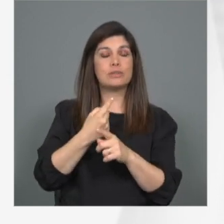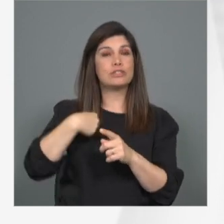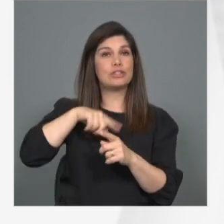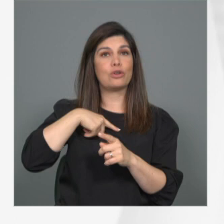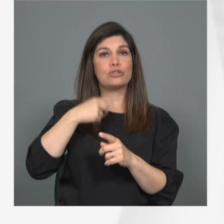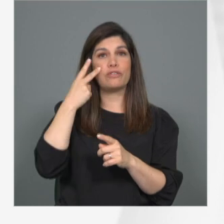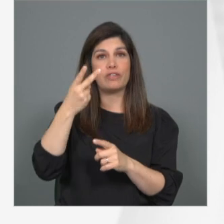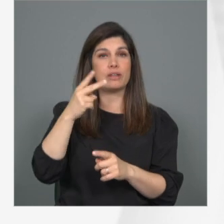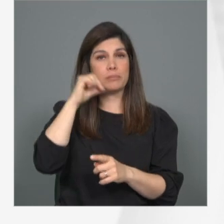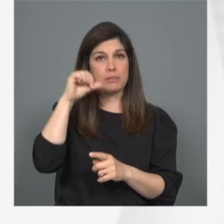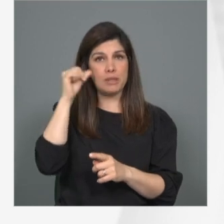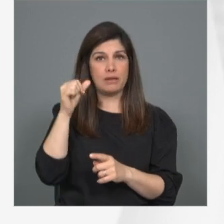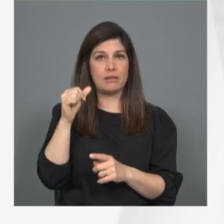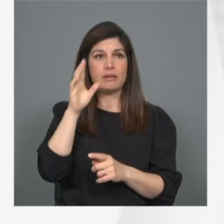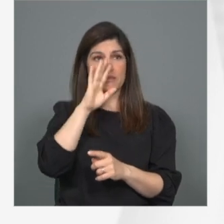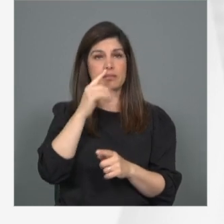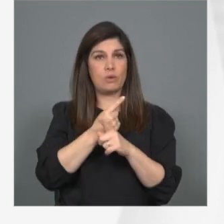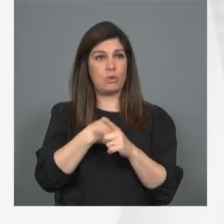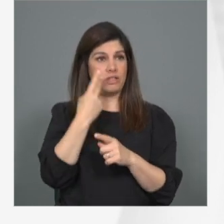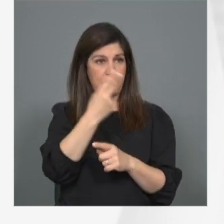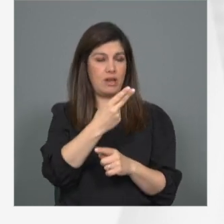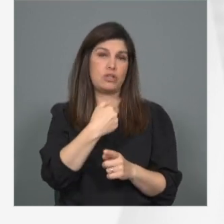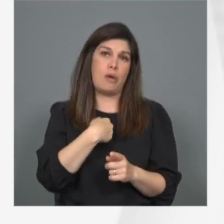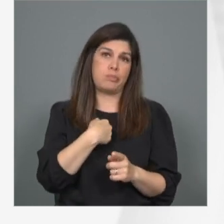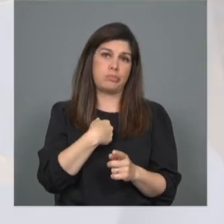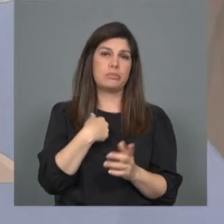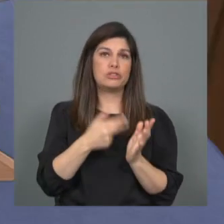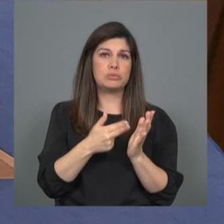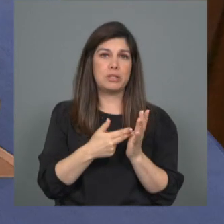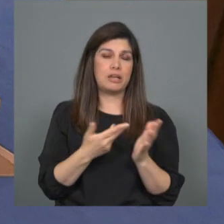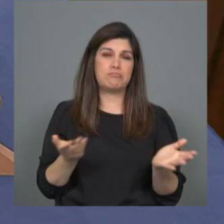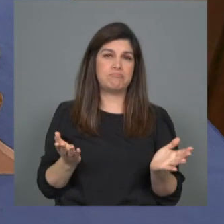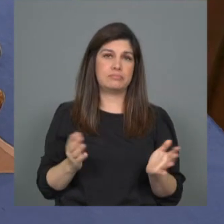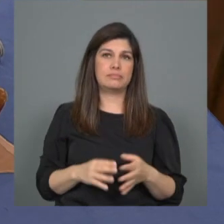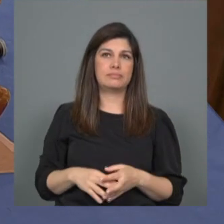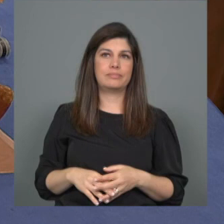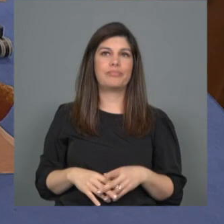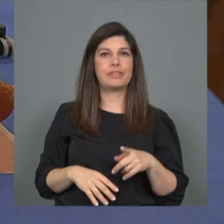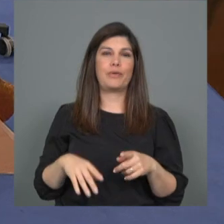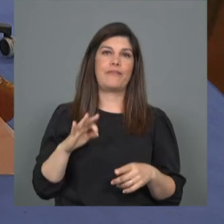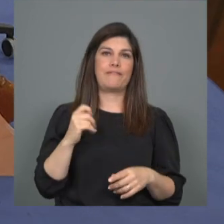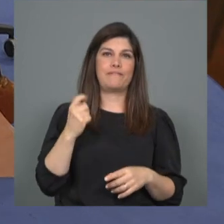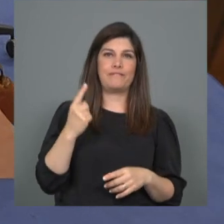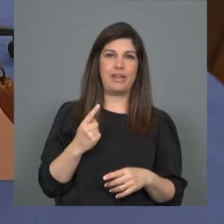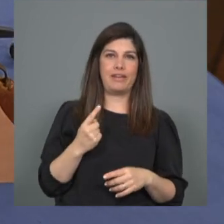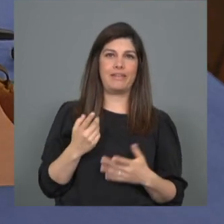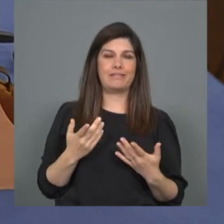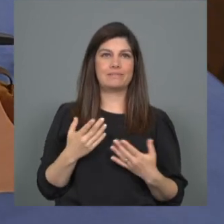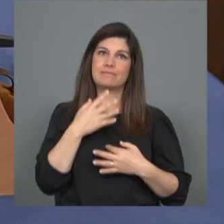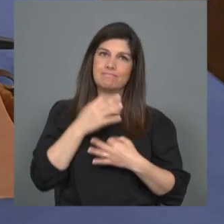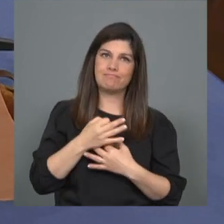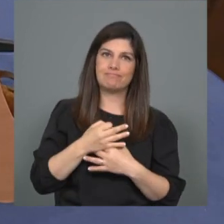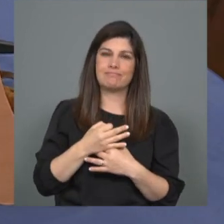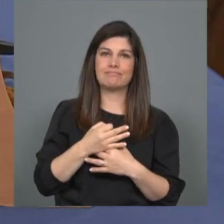O que já vemos já não é preciso estar à espera, já sabemos. Não é? Bom, então a fé está aqui, a crença